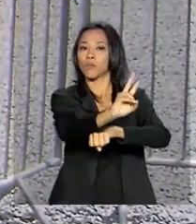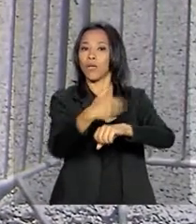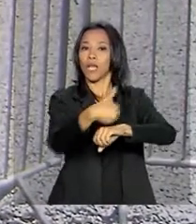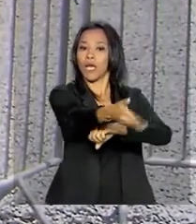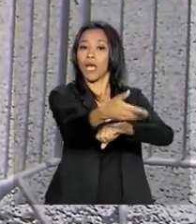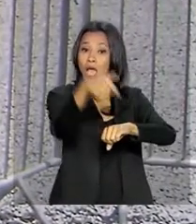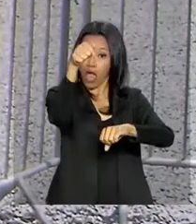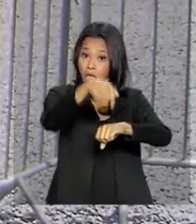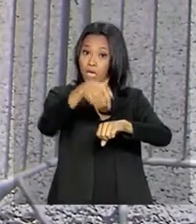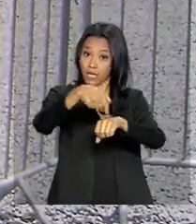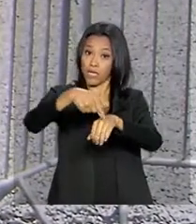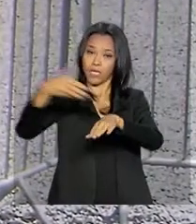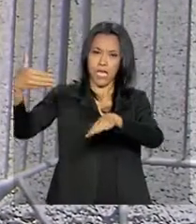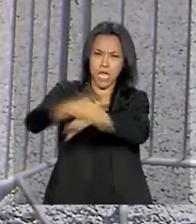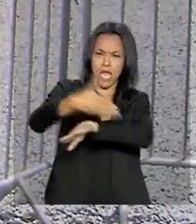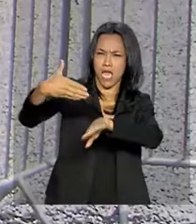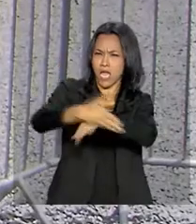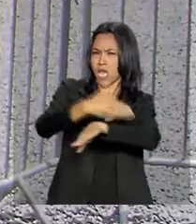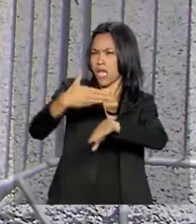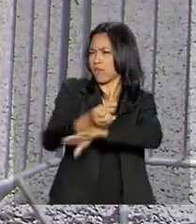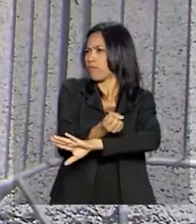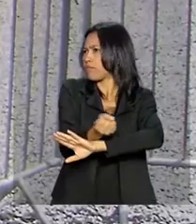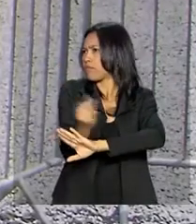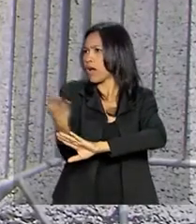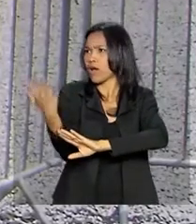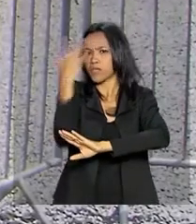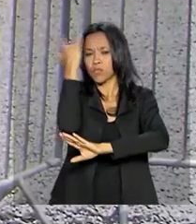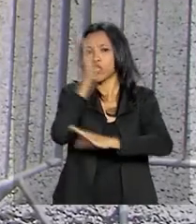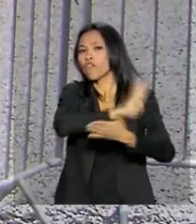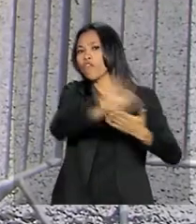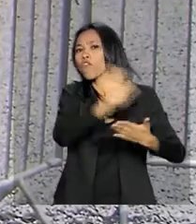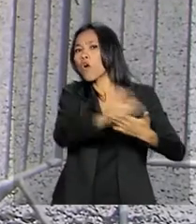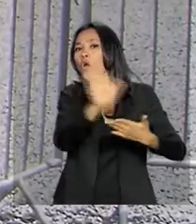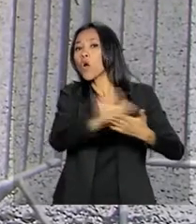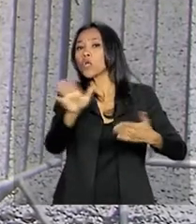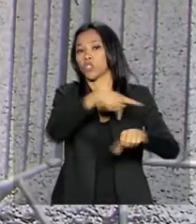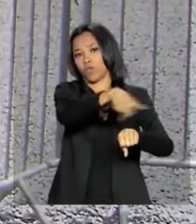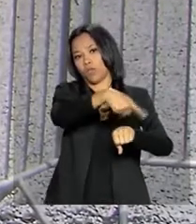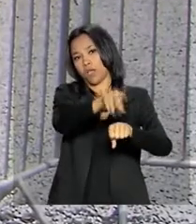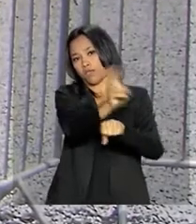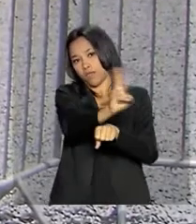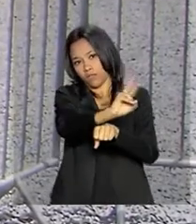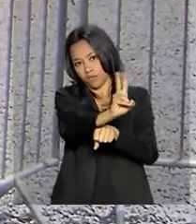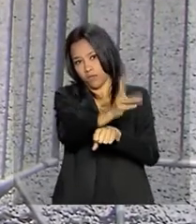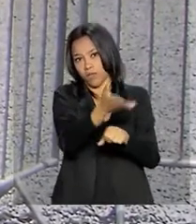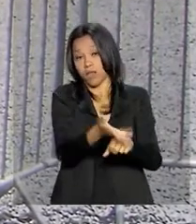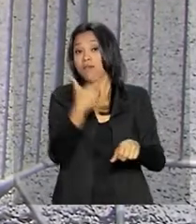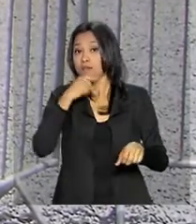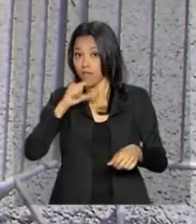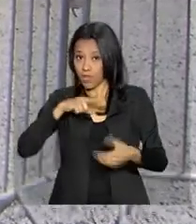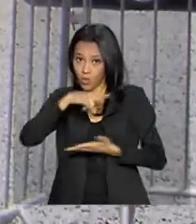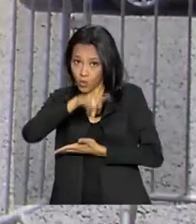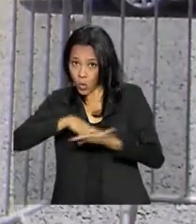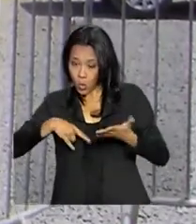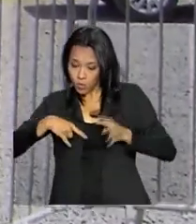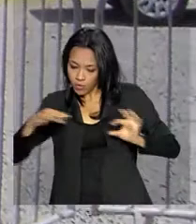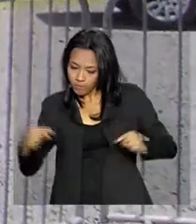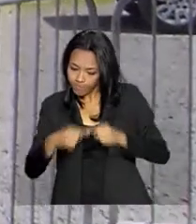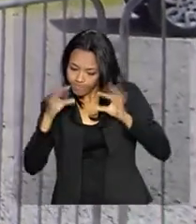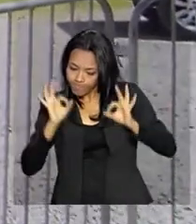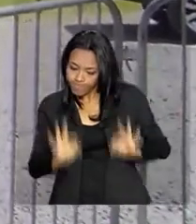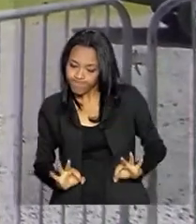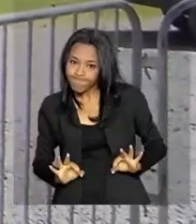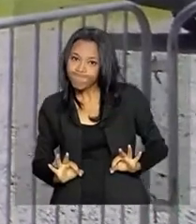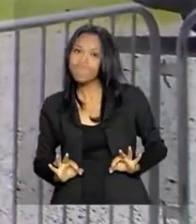que passam diariamente centenas de venezuelanos que fogem da crise no país vizinho. Quem está com a documentação em dia e não está em situação